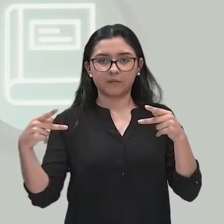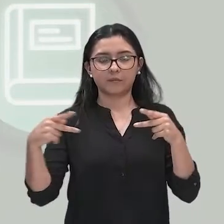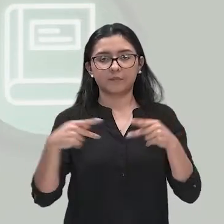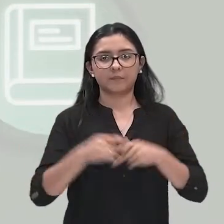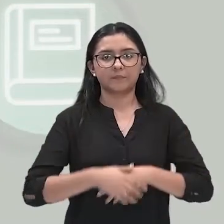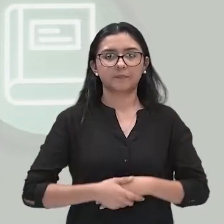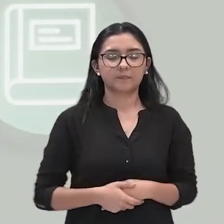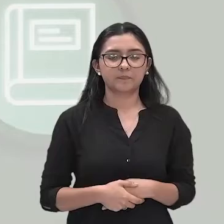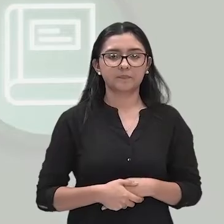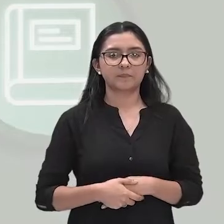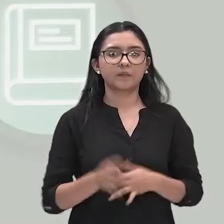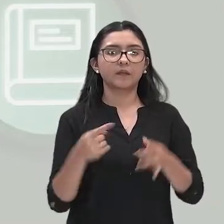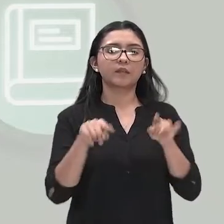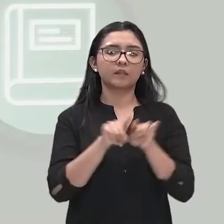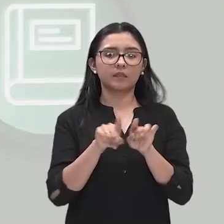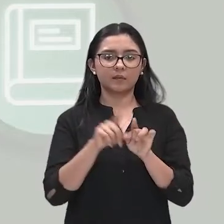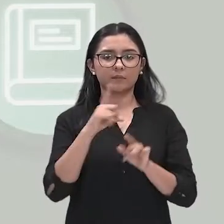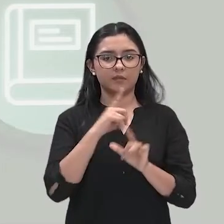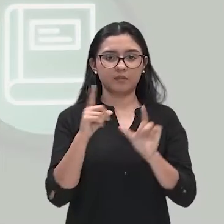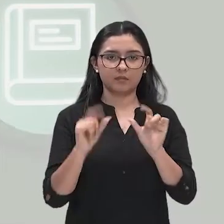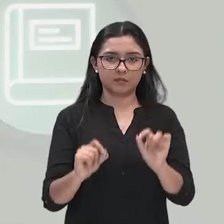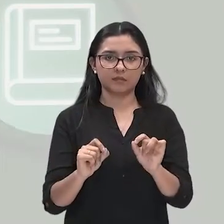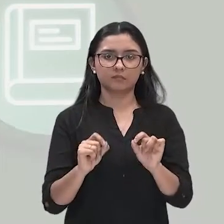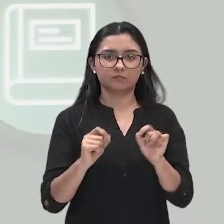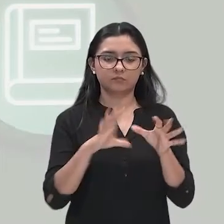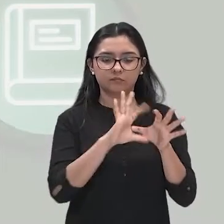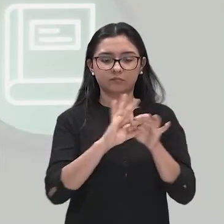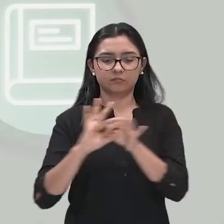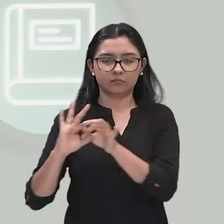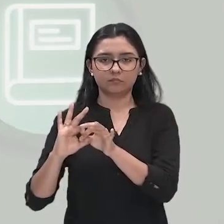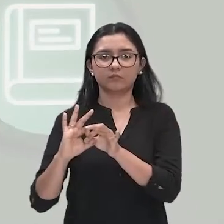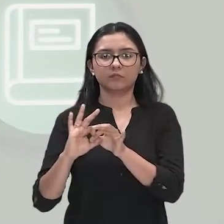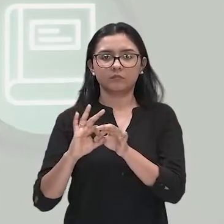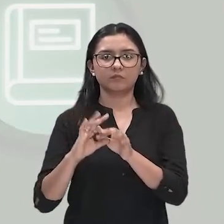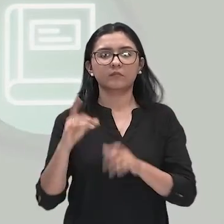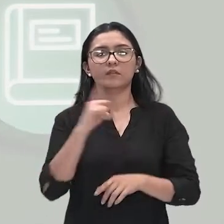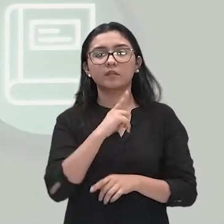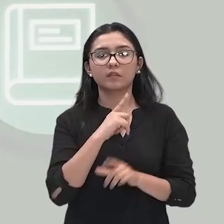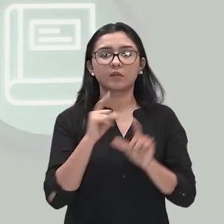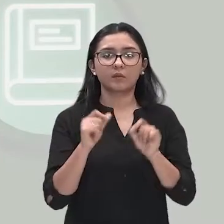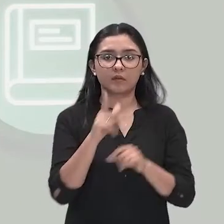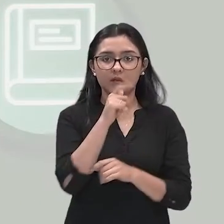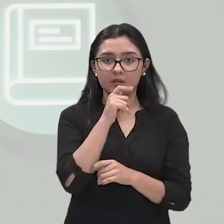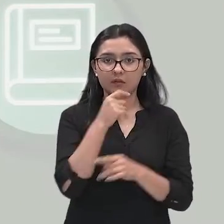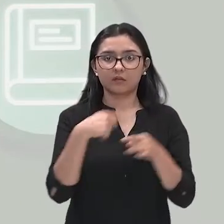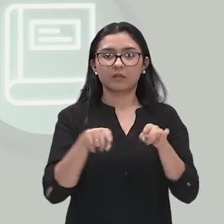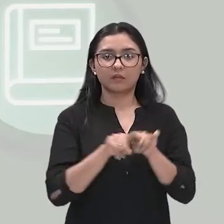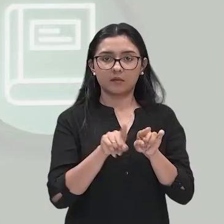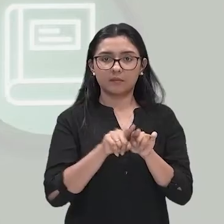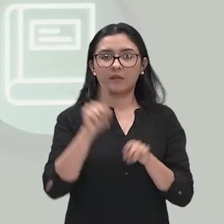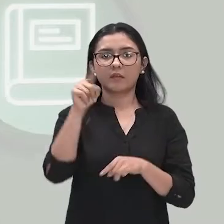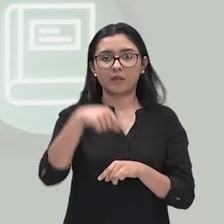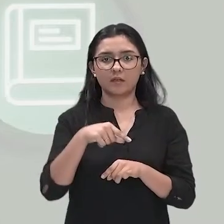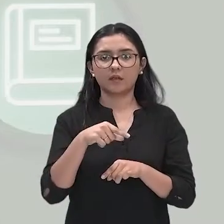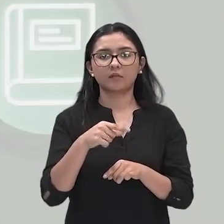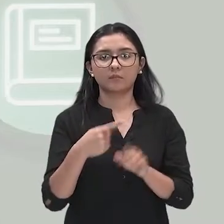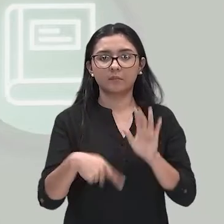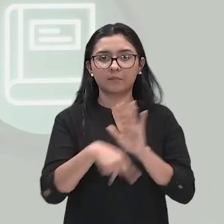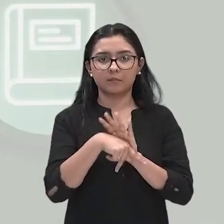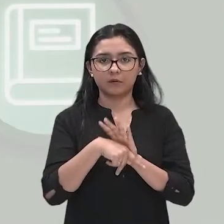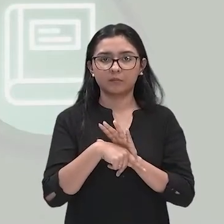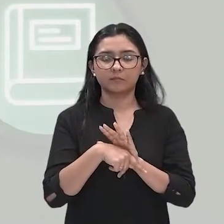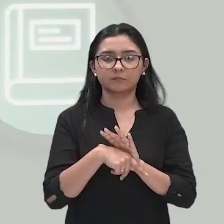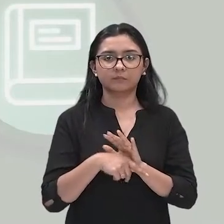proteína, tá? Além, né, da ligação peptídica que acontece, a água também é um subproduto dessa reação, tá?